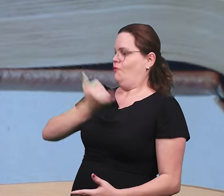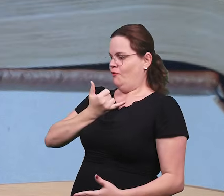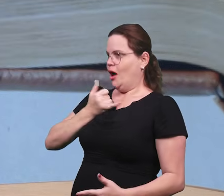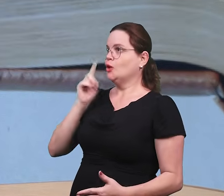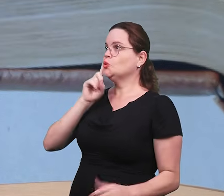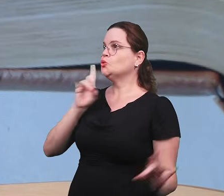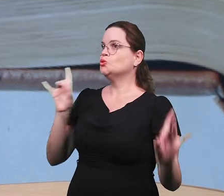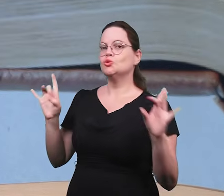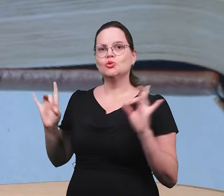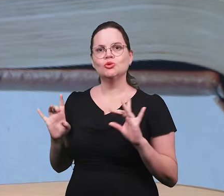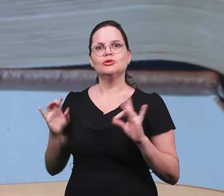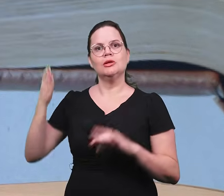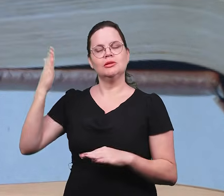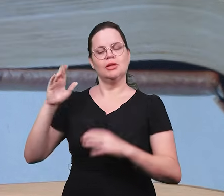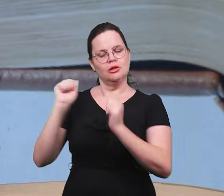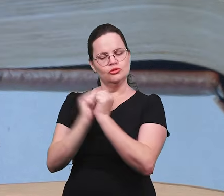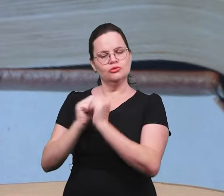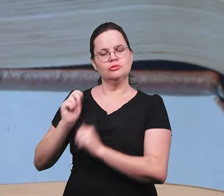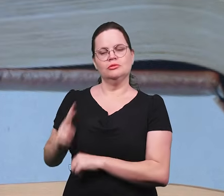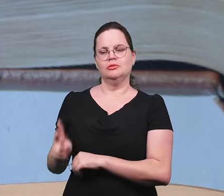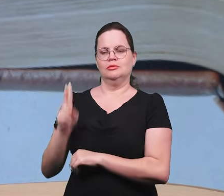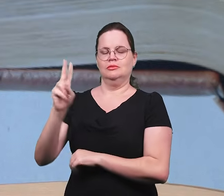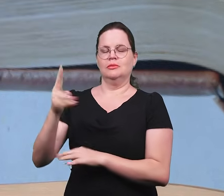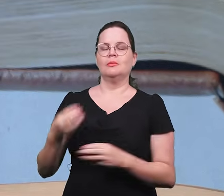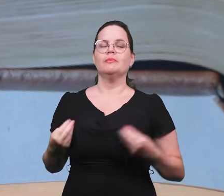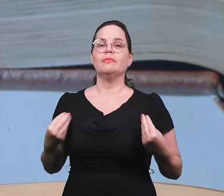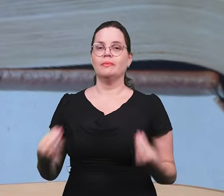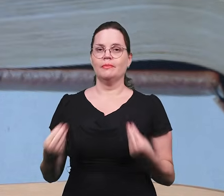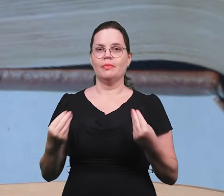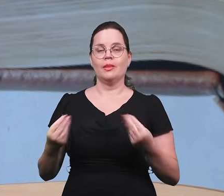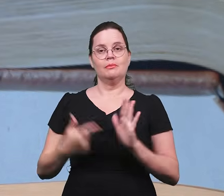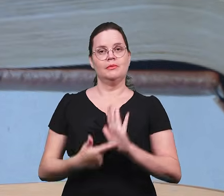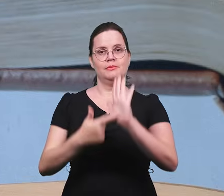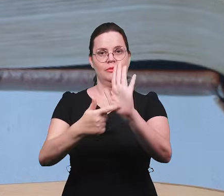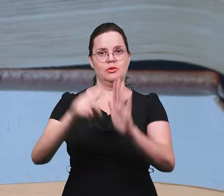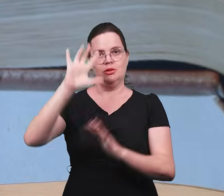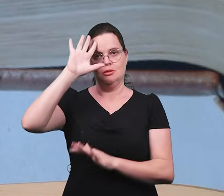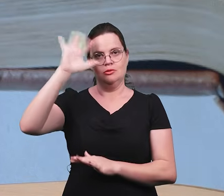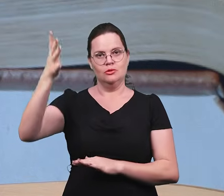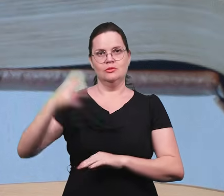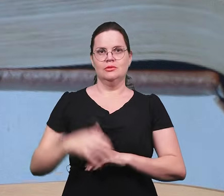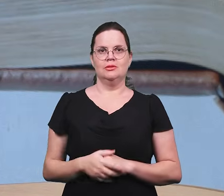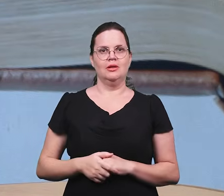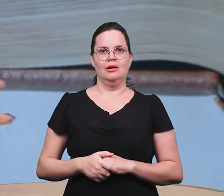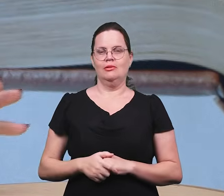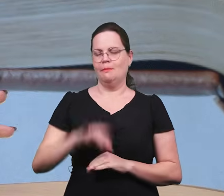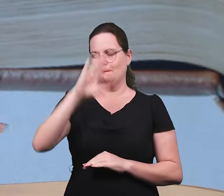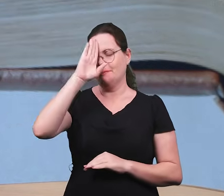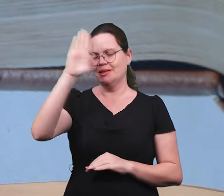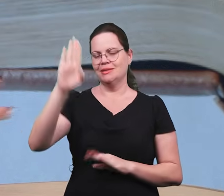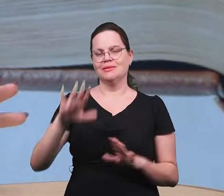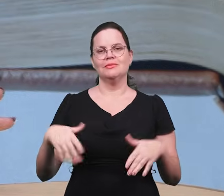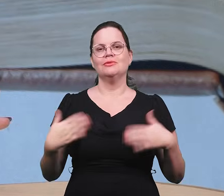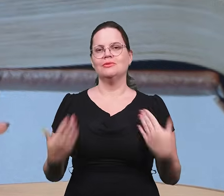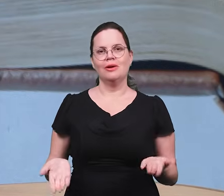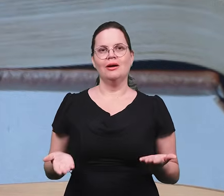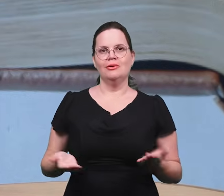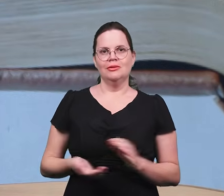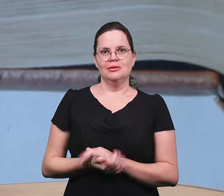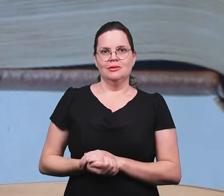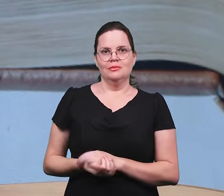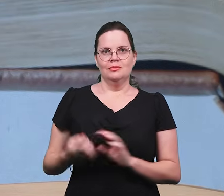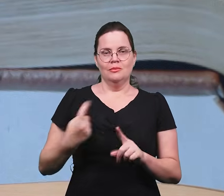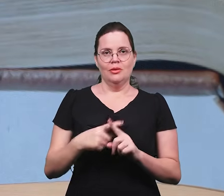nossas dificuldades, mas ele está ali para trazer a solução, a maior solução de todas,